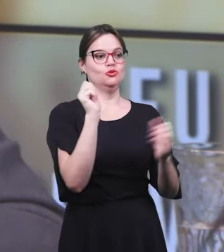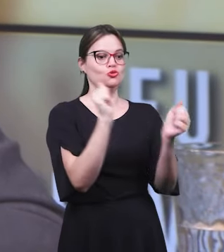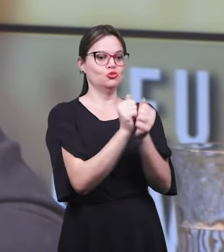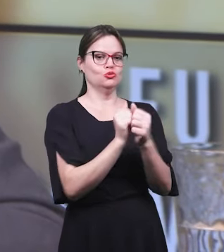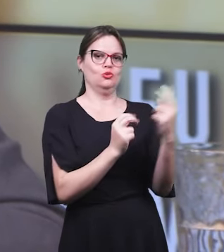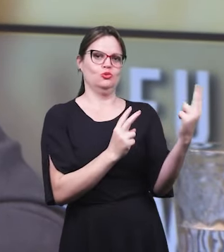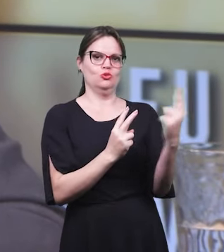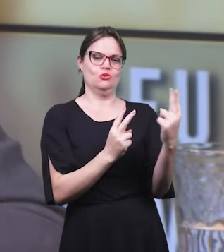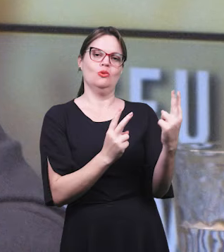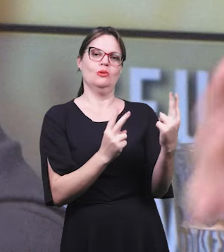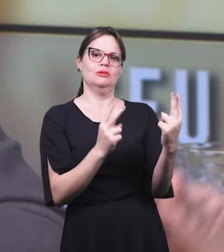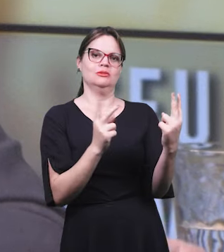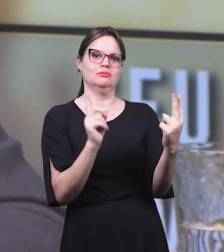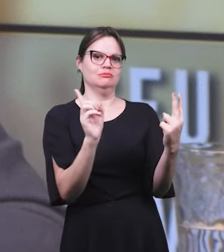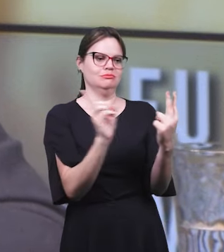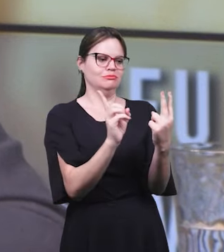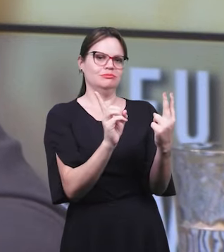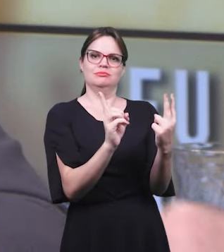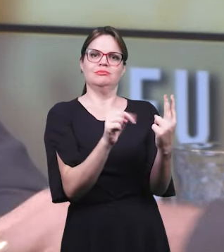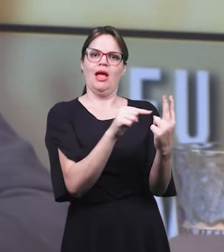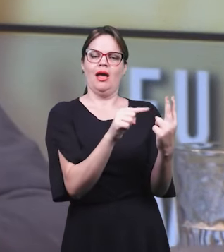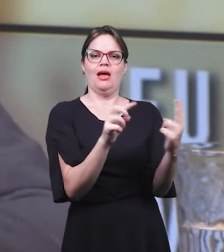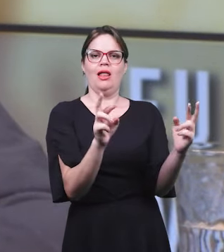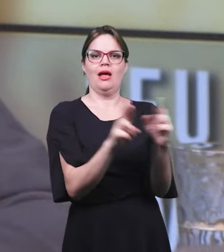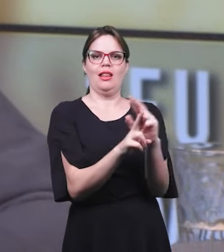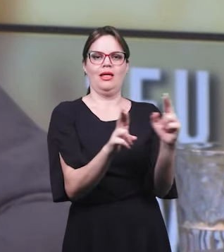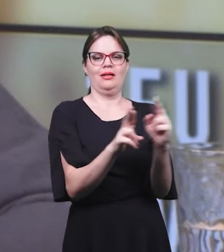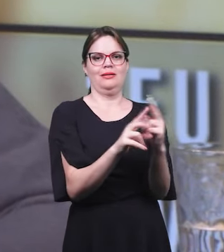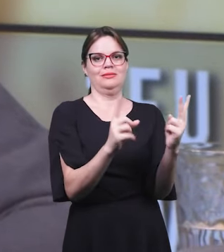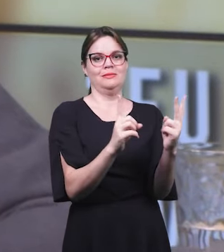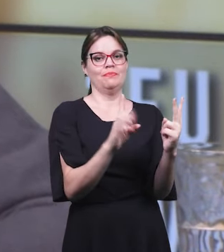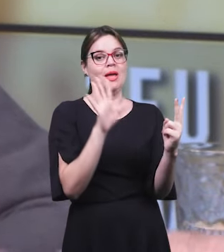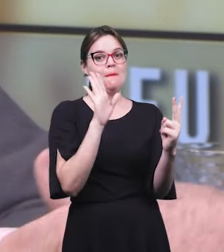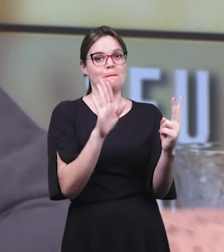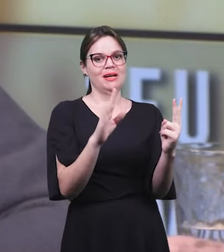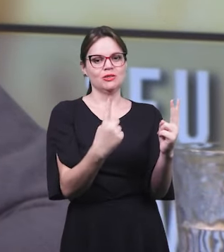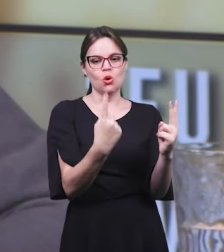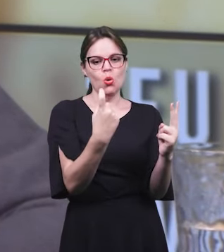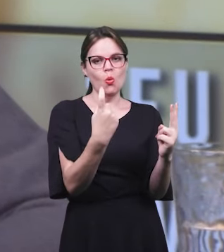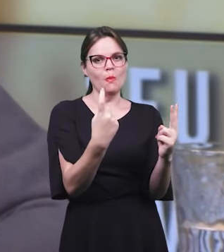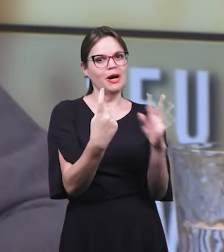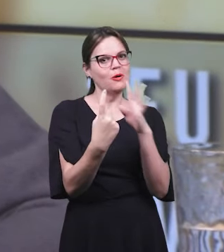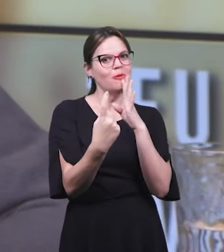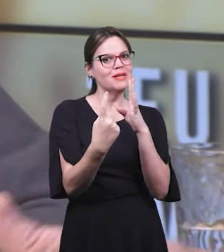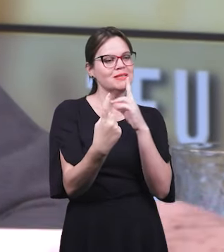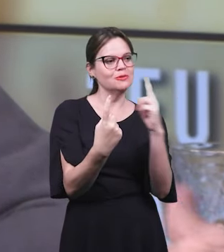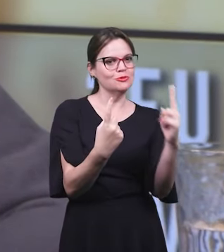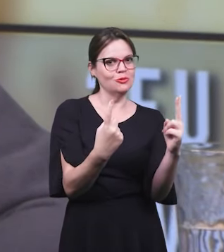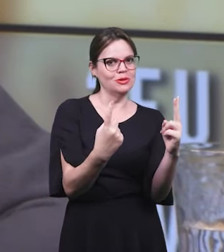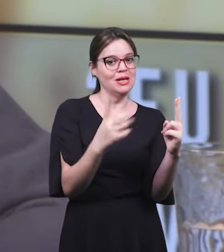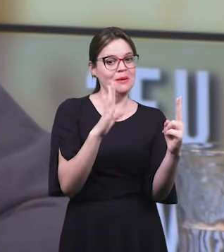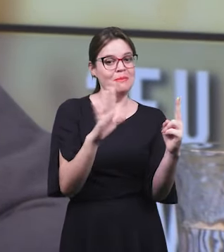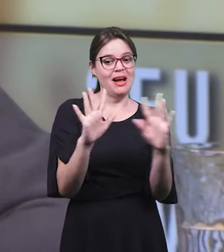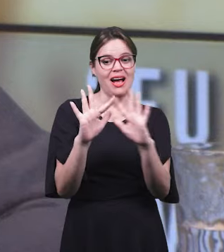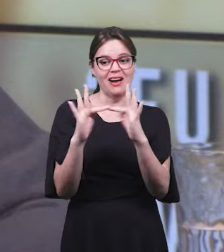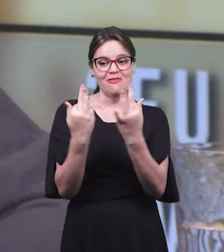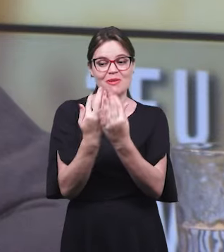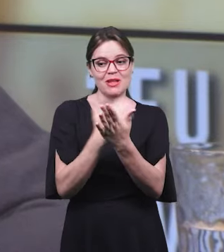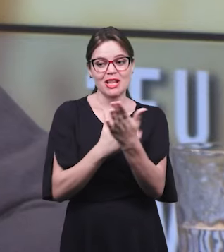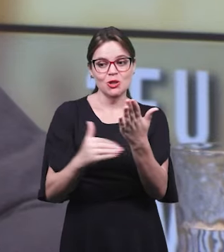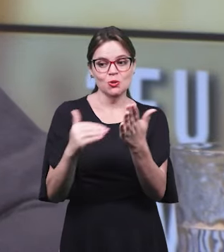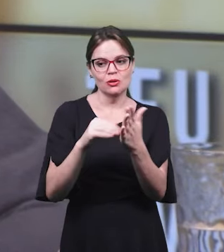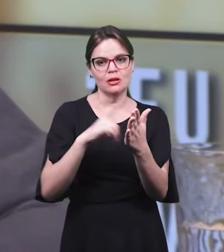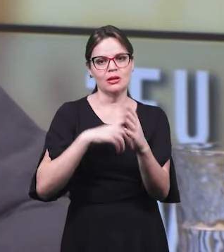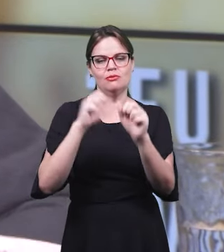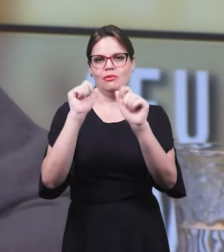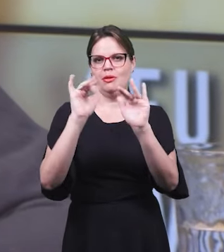acontecer. E, através dela, a casa dela foi abençoada e foi